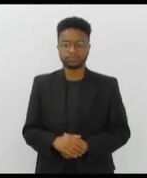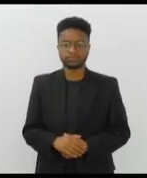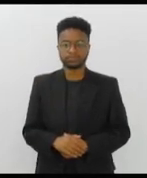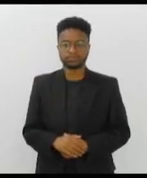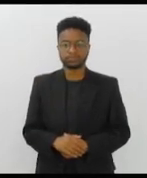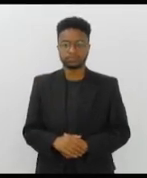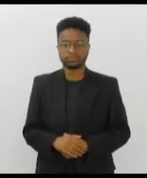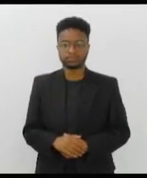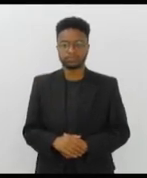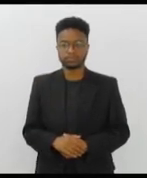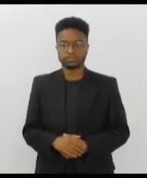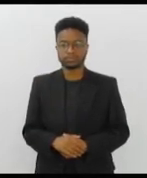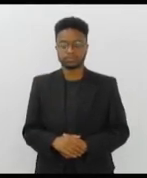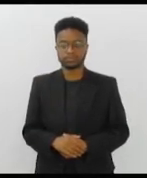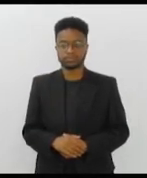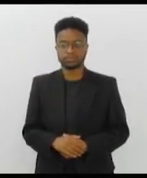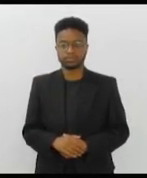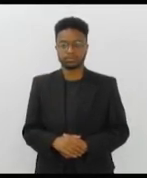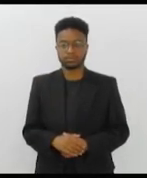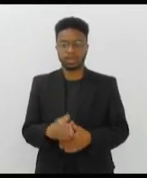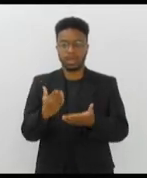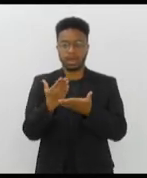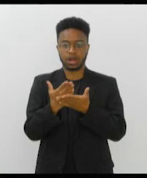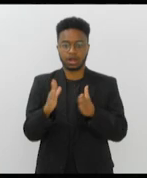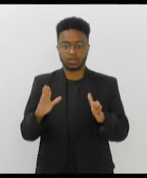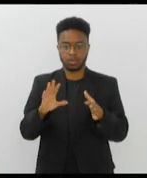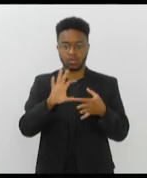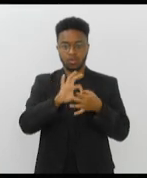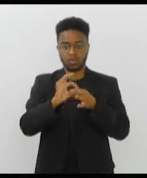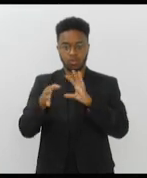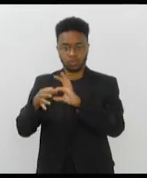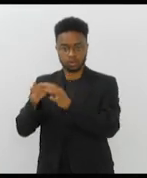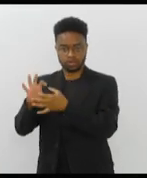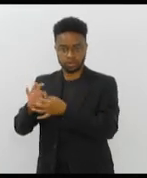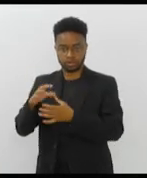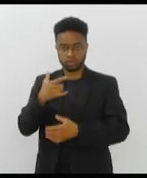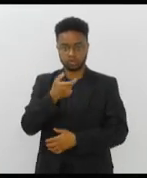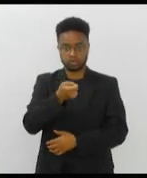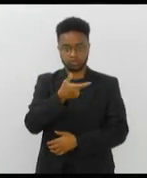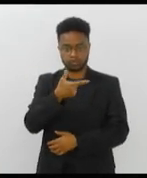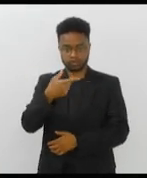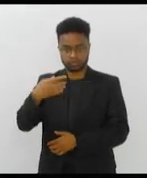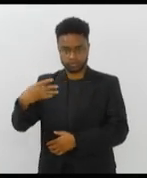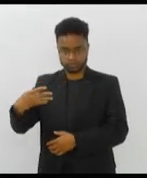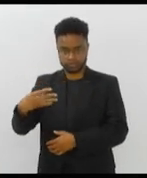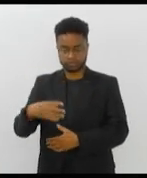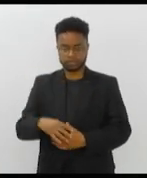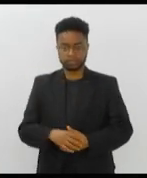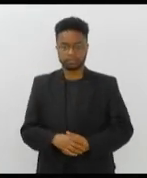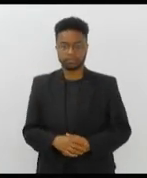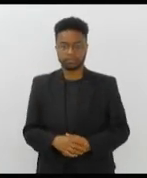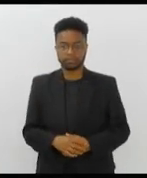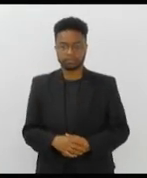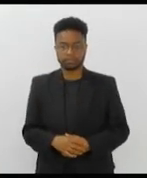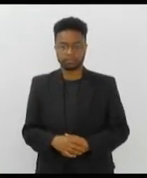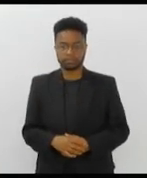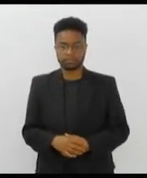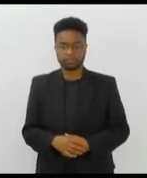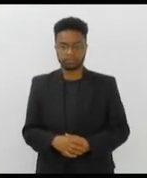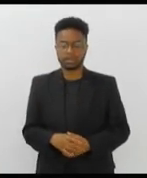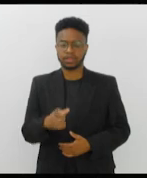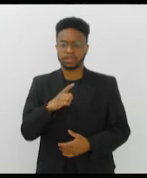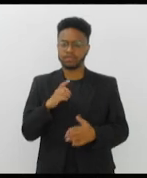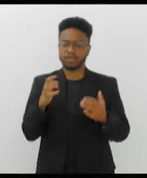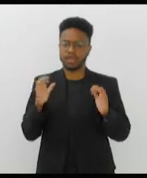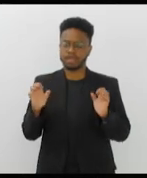encerrou-se as Olimpíadas de 2024, uma grandiosa festa